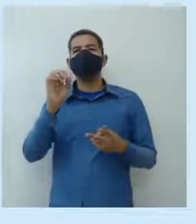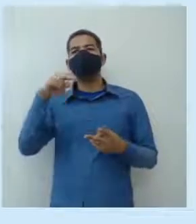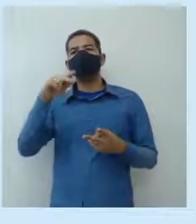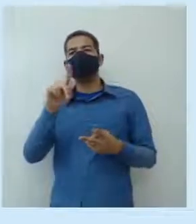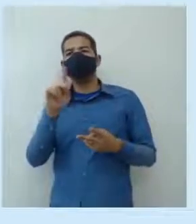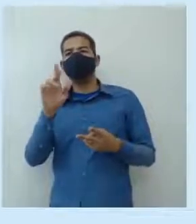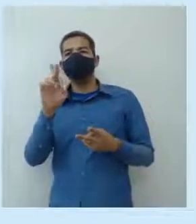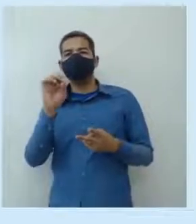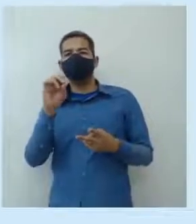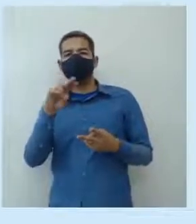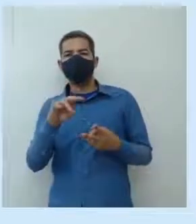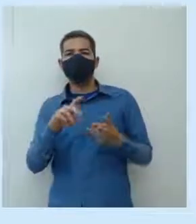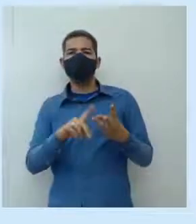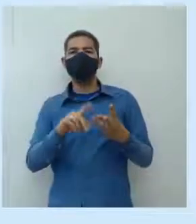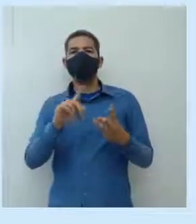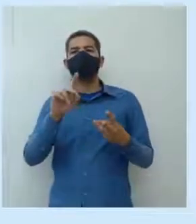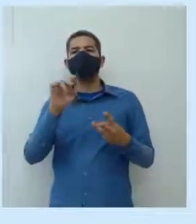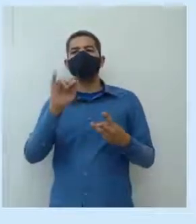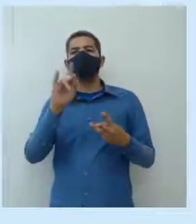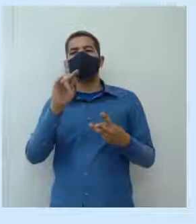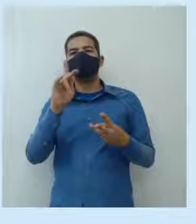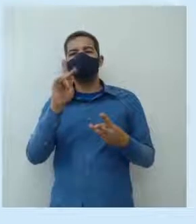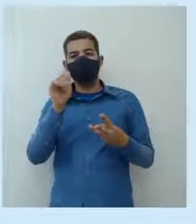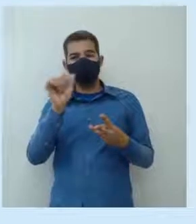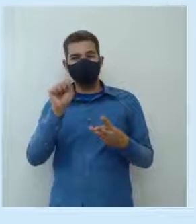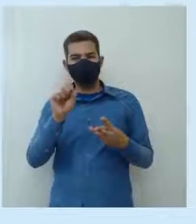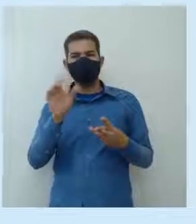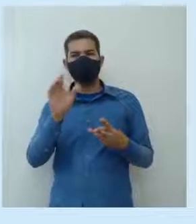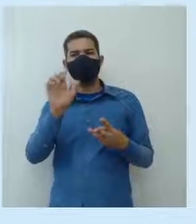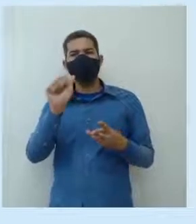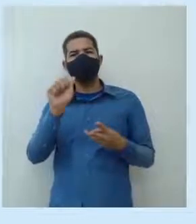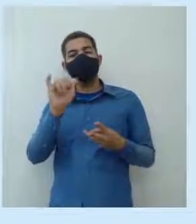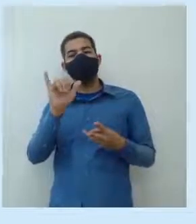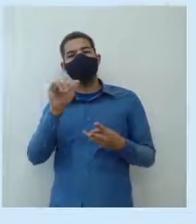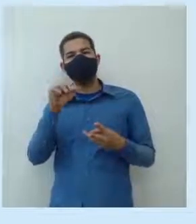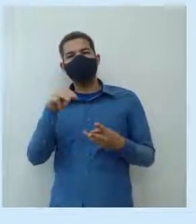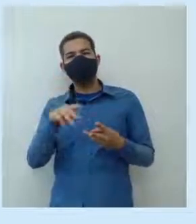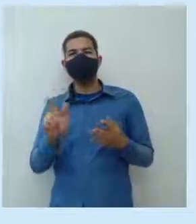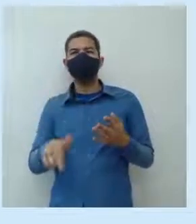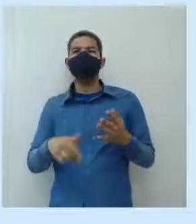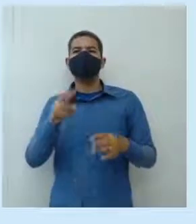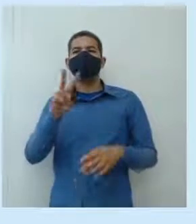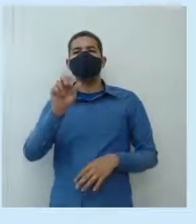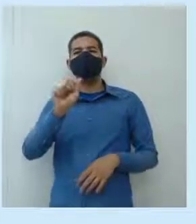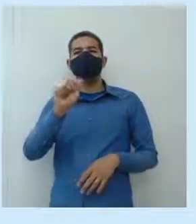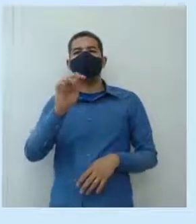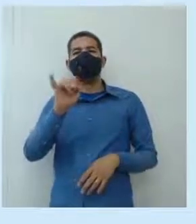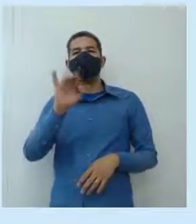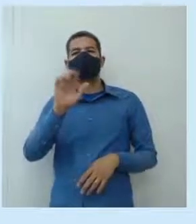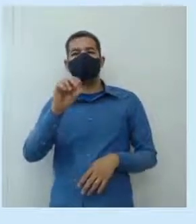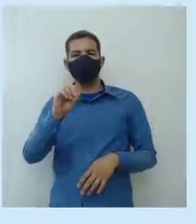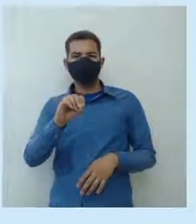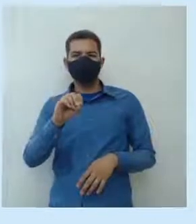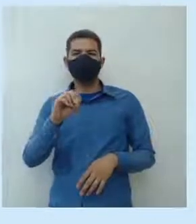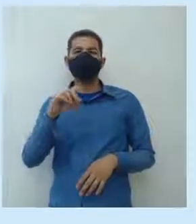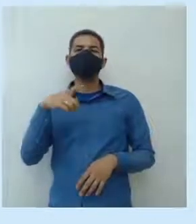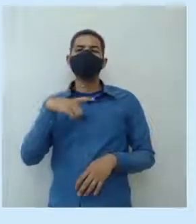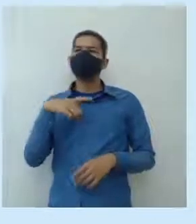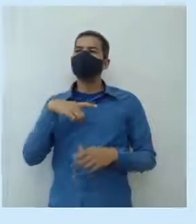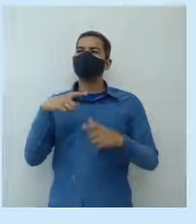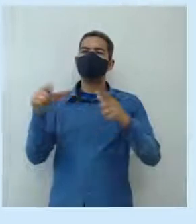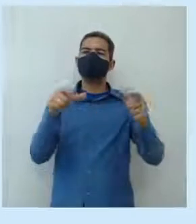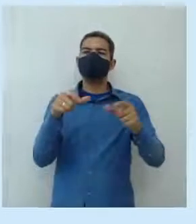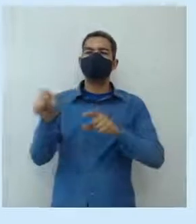Ilhas Caimã no Caribe e também o Vaticano, né, que são espaços que não vão existir aí regiões mais ruralizadas. A gente